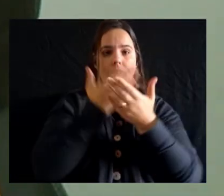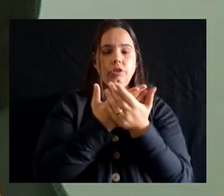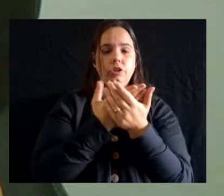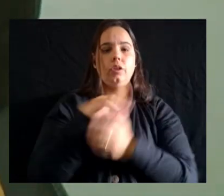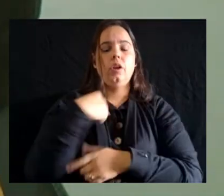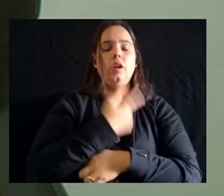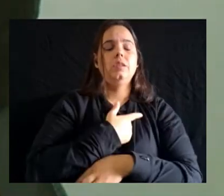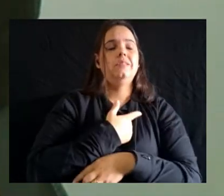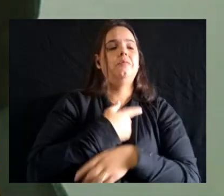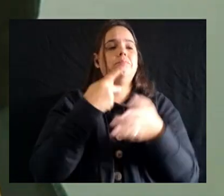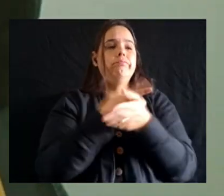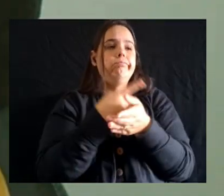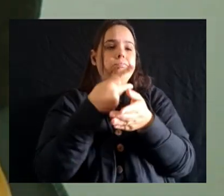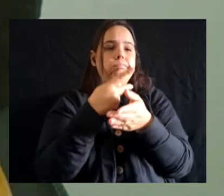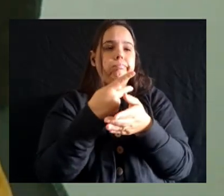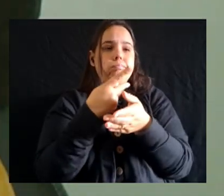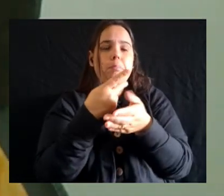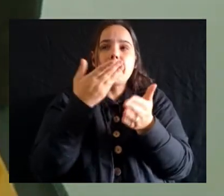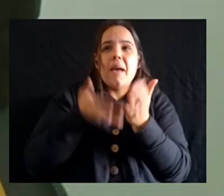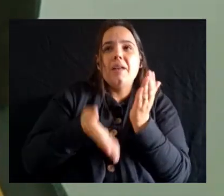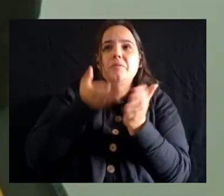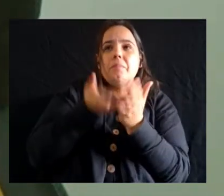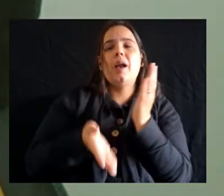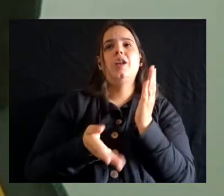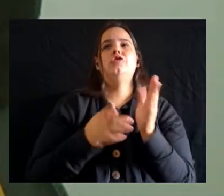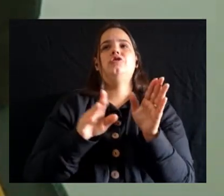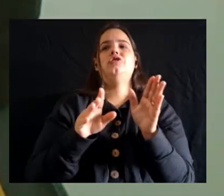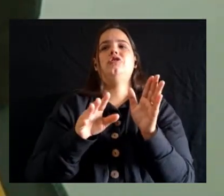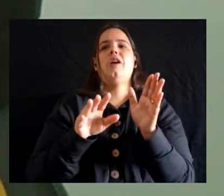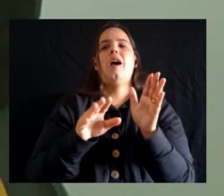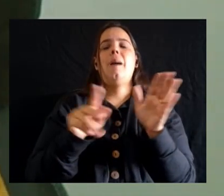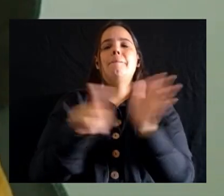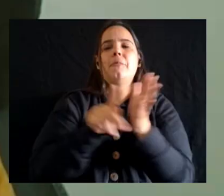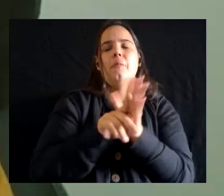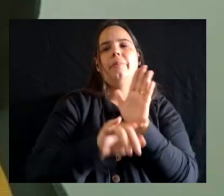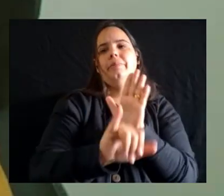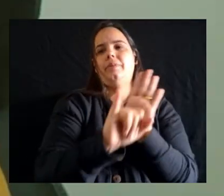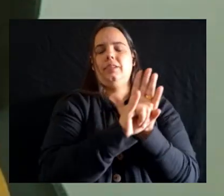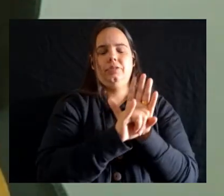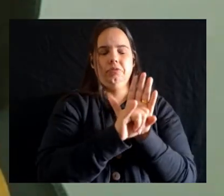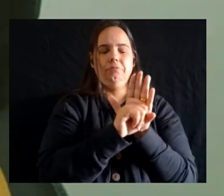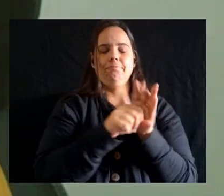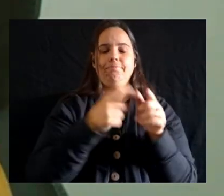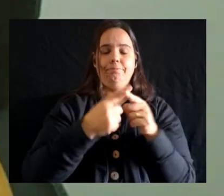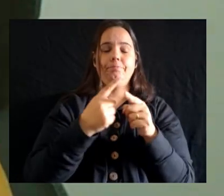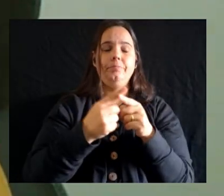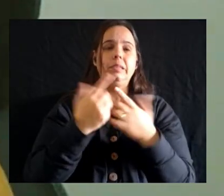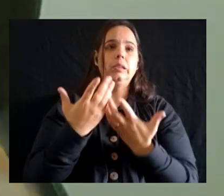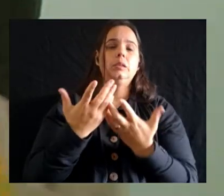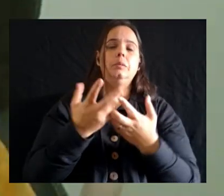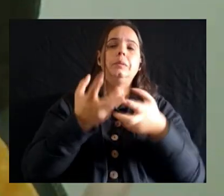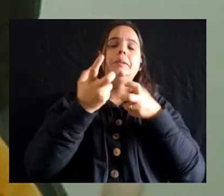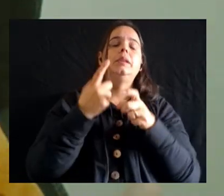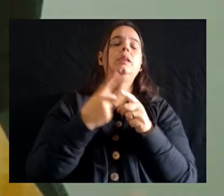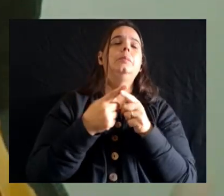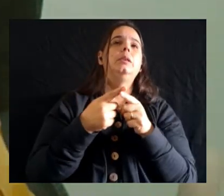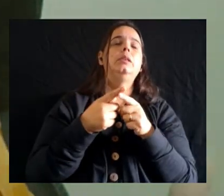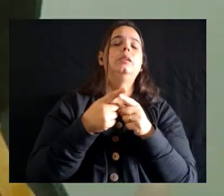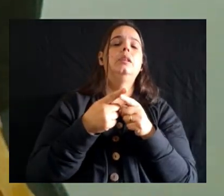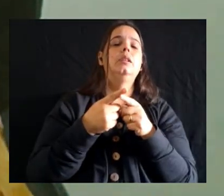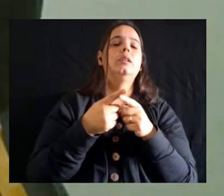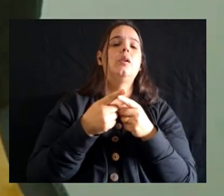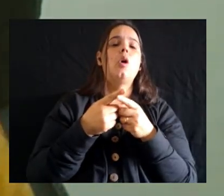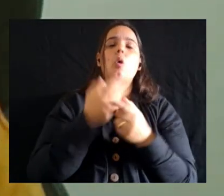né, um pouco da identidade nossa mesmo, né? Eu falo que, assim, comer é muito